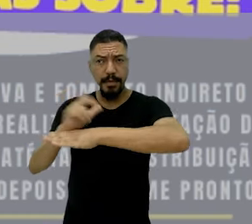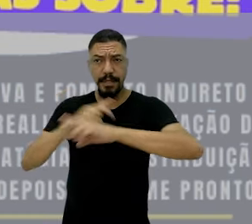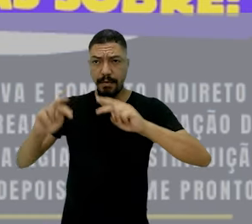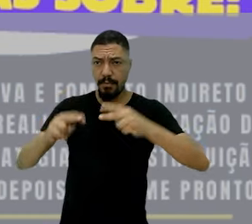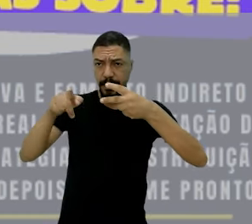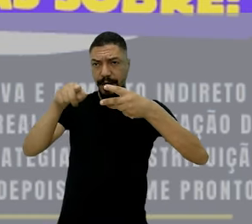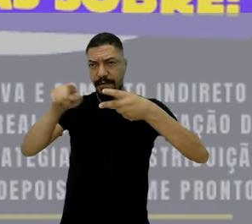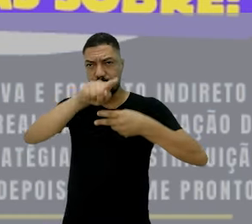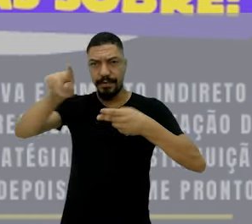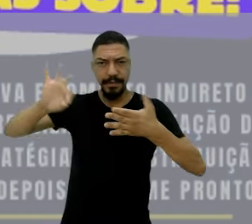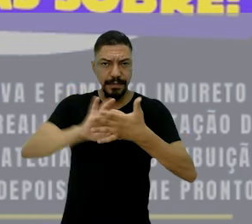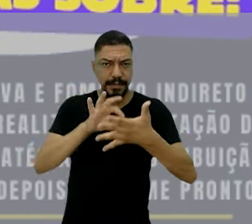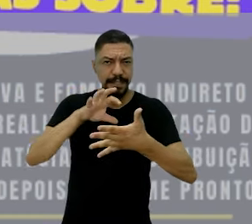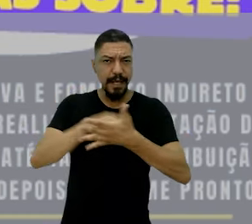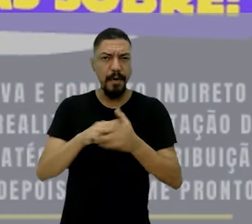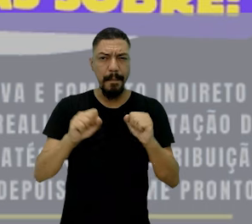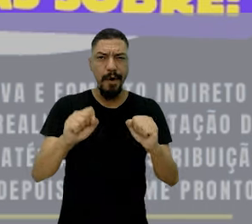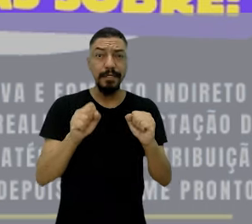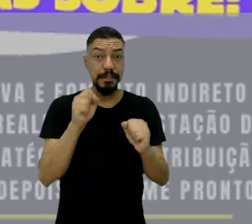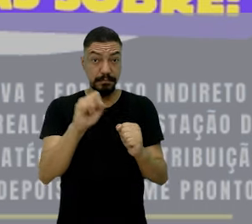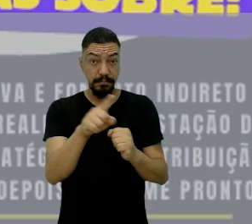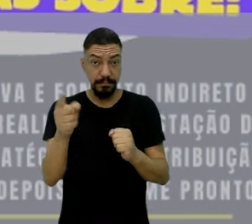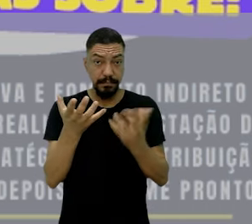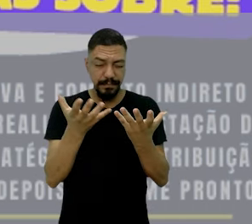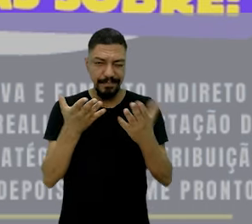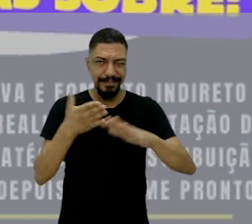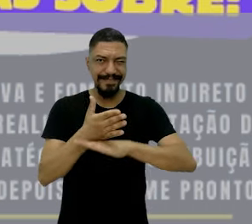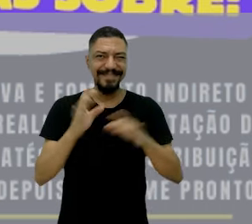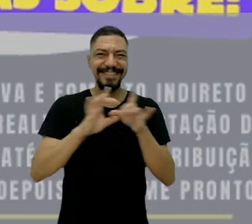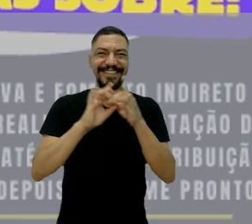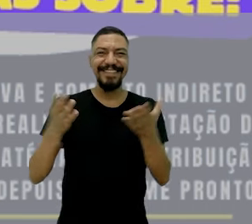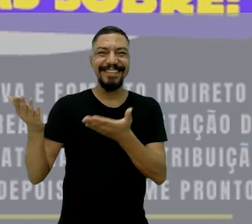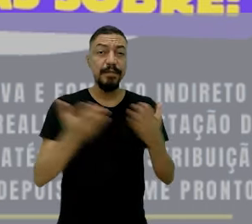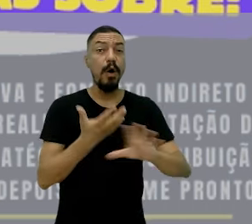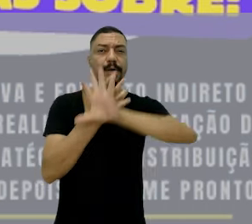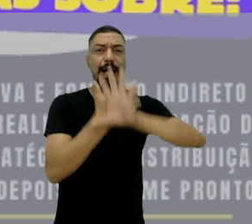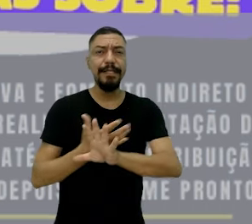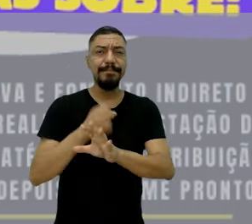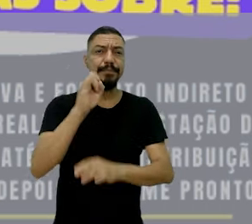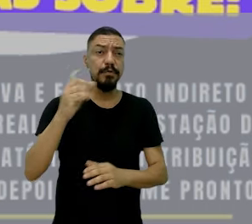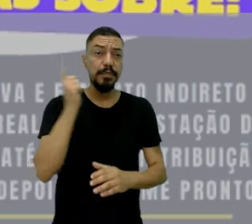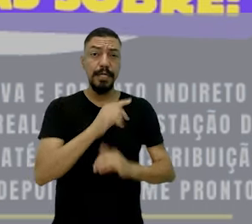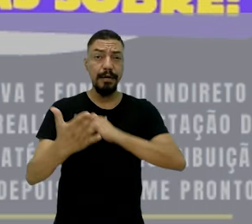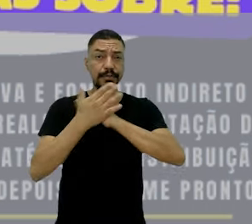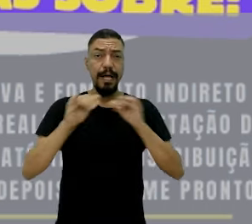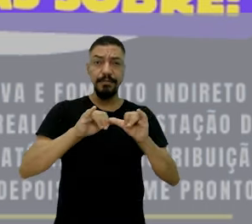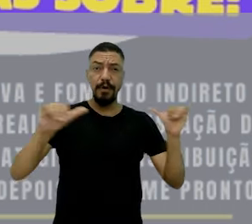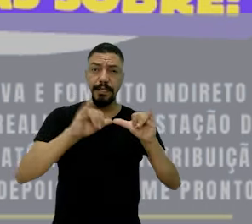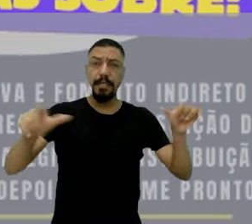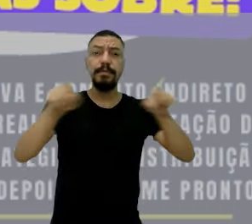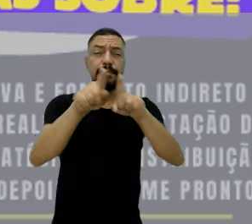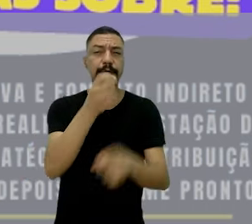e quem puder participar, o convite está feito, vai ser online, e quem puder ajudar na divulgação é sempre bom, para que